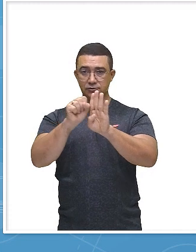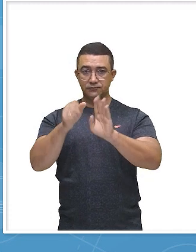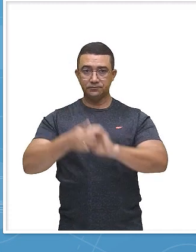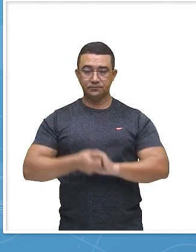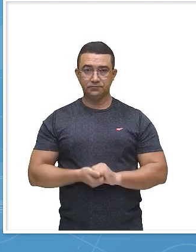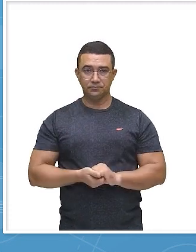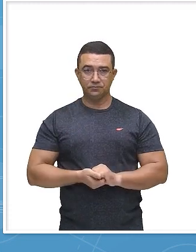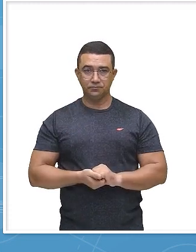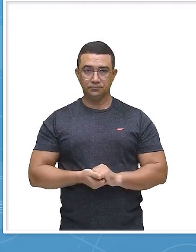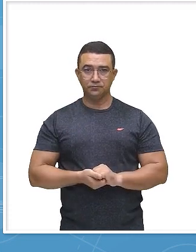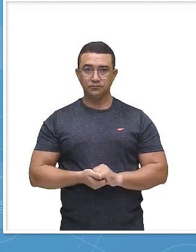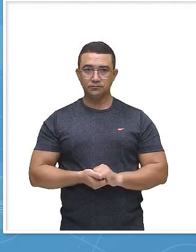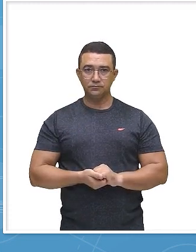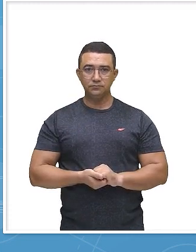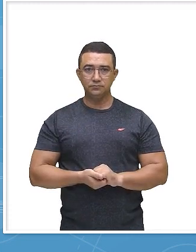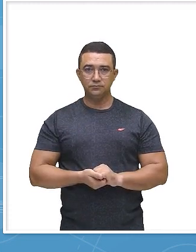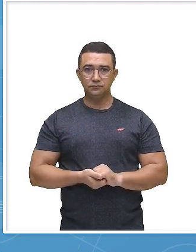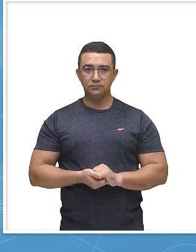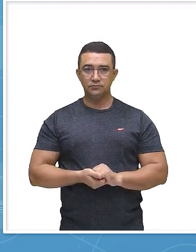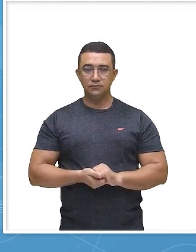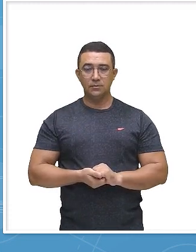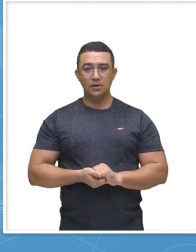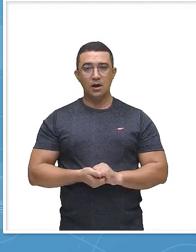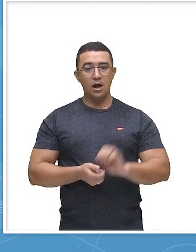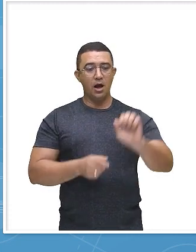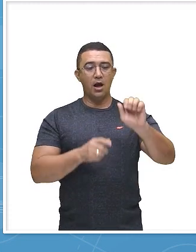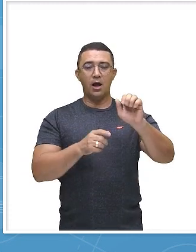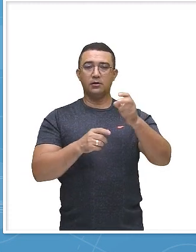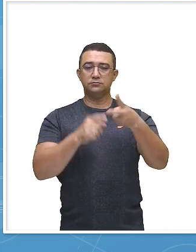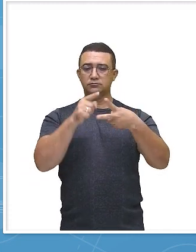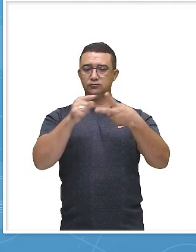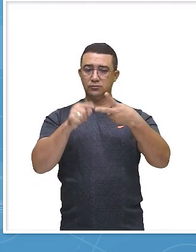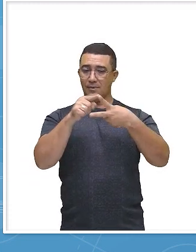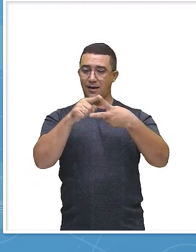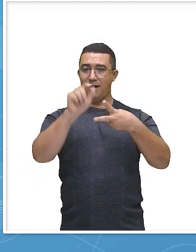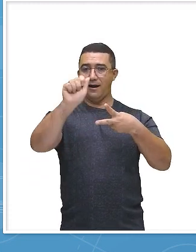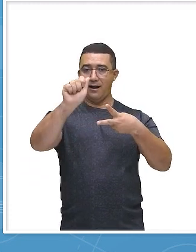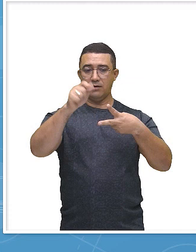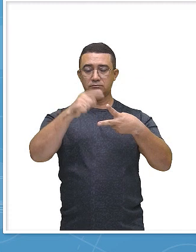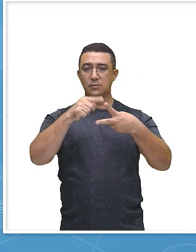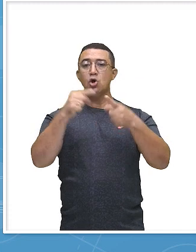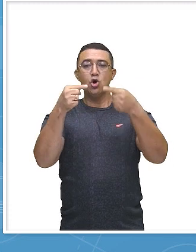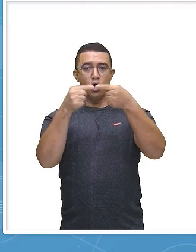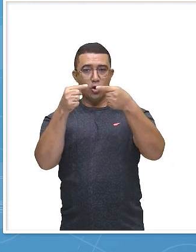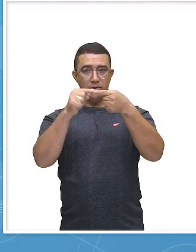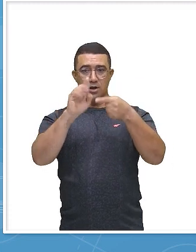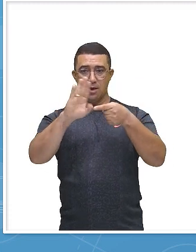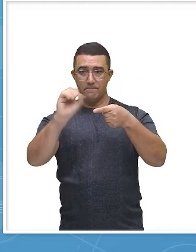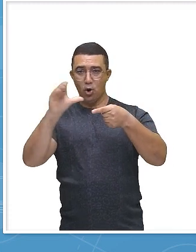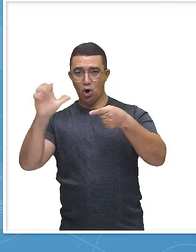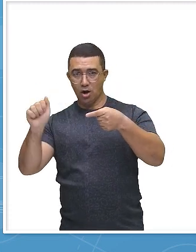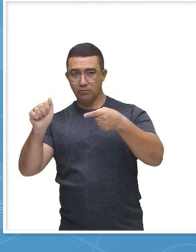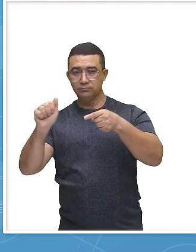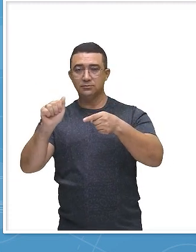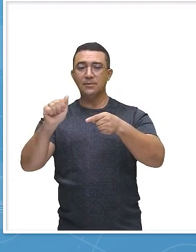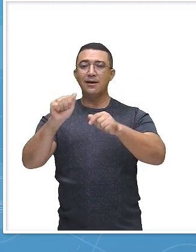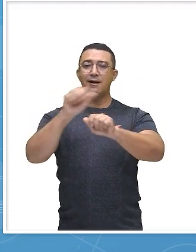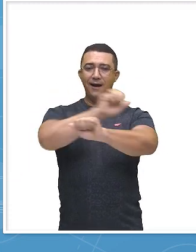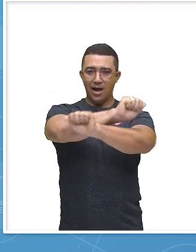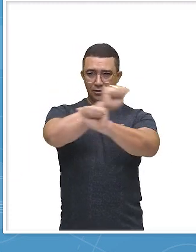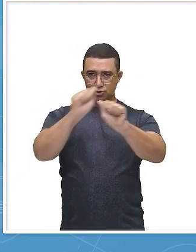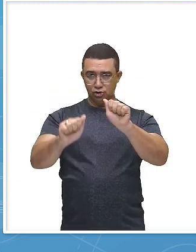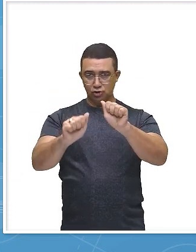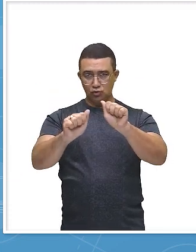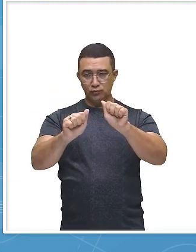o primeiro A se relacionando ao substantivo boca, conforme nós vimos, o A é artigo. E o segundo A